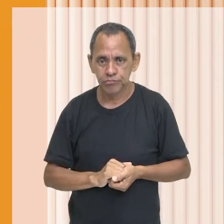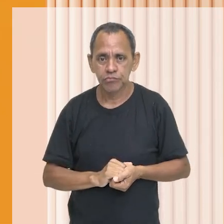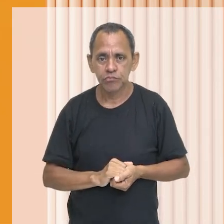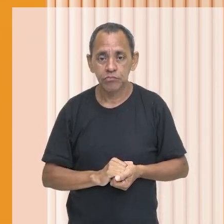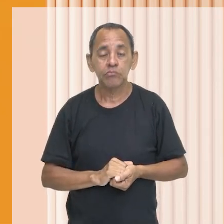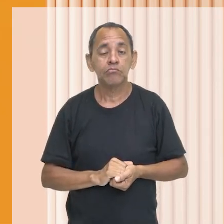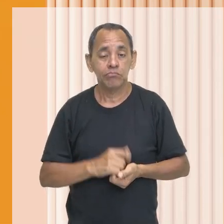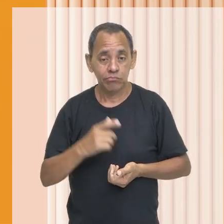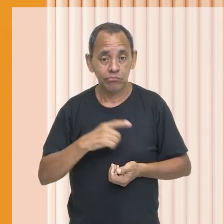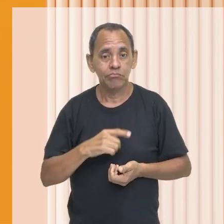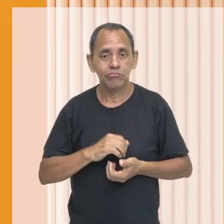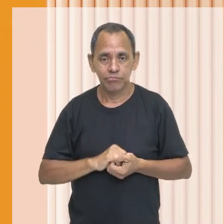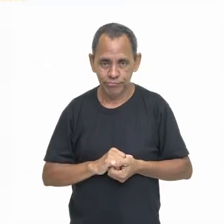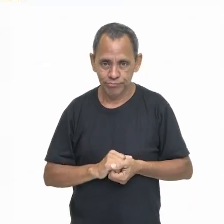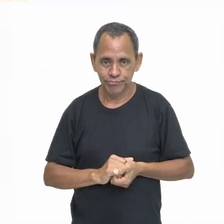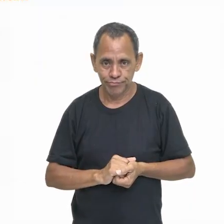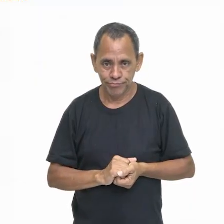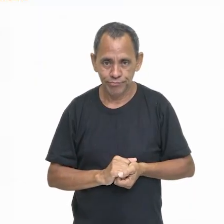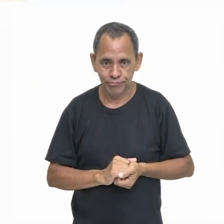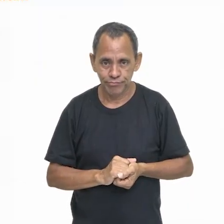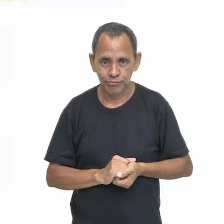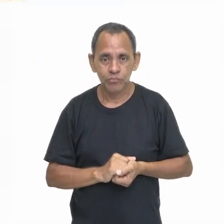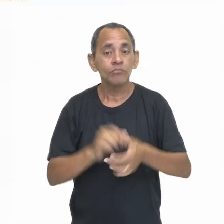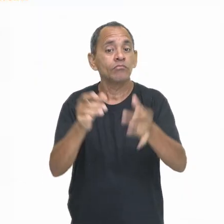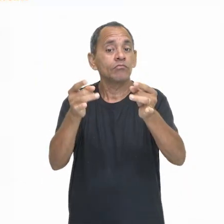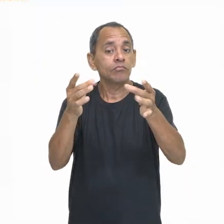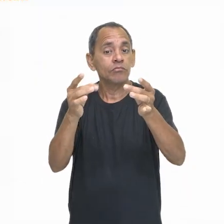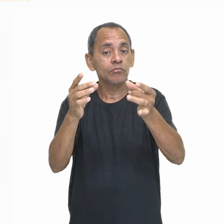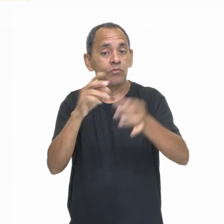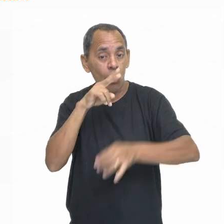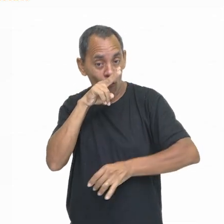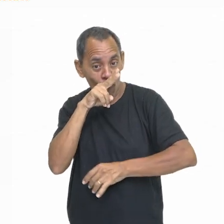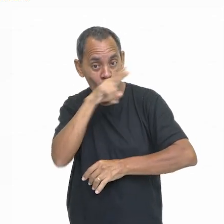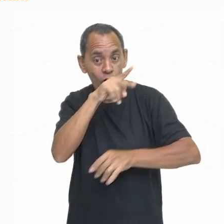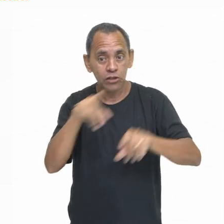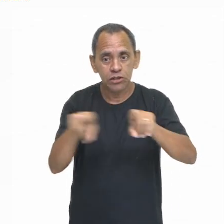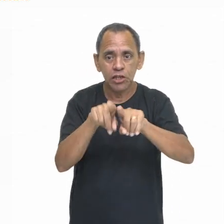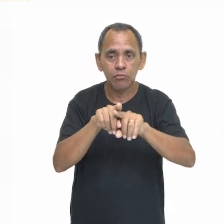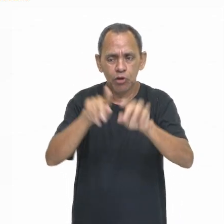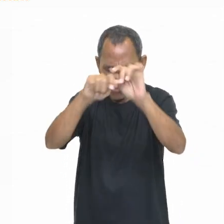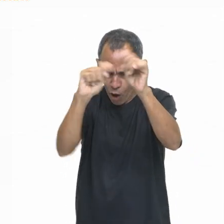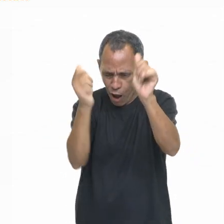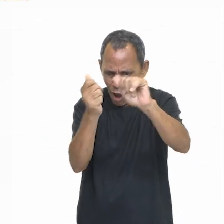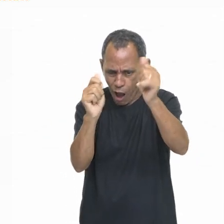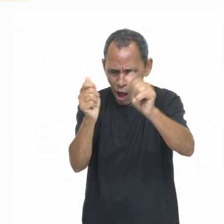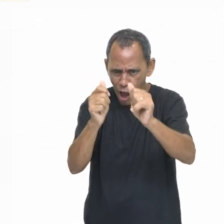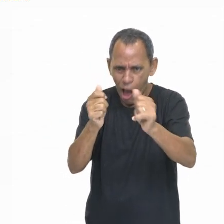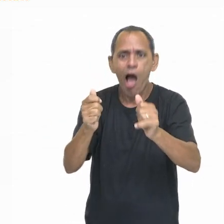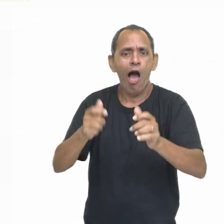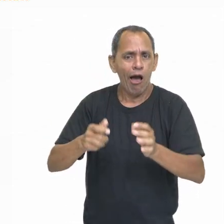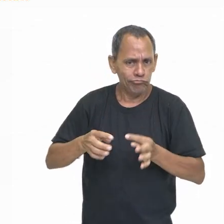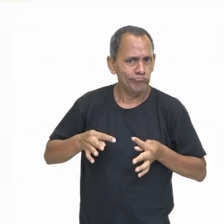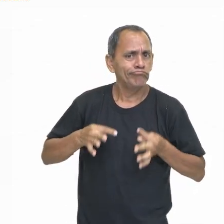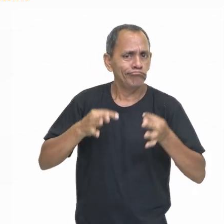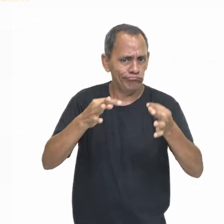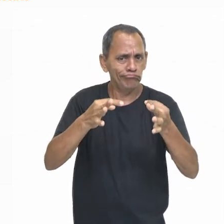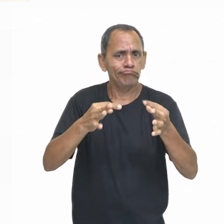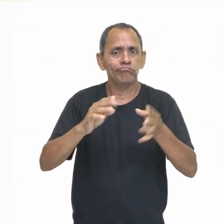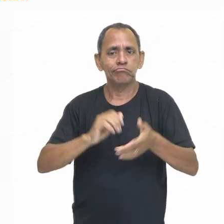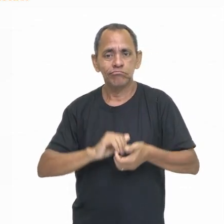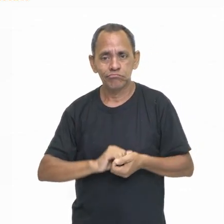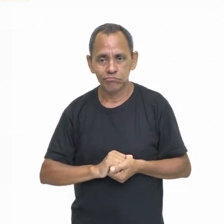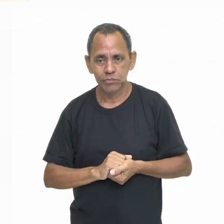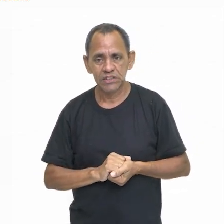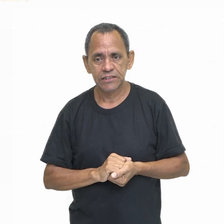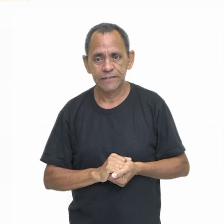com divisões, tá? Com comércio intenso, artesanato sofisticado, como a gente pode verificar